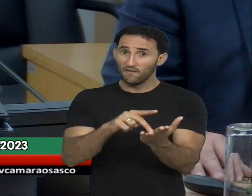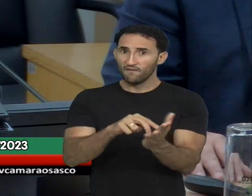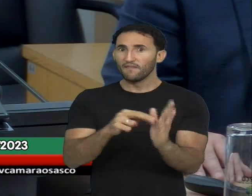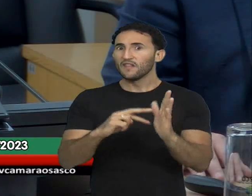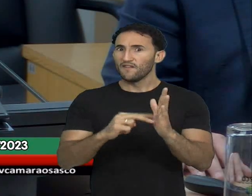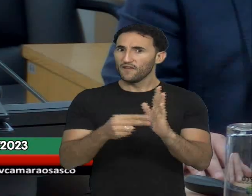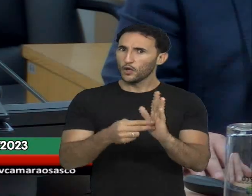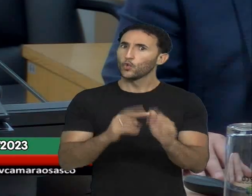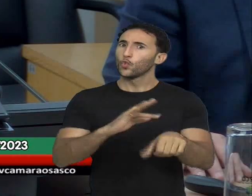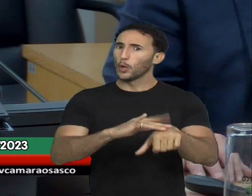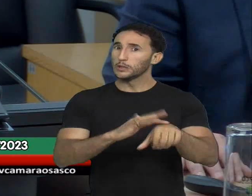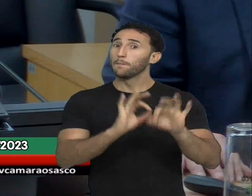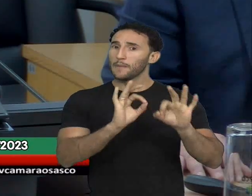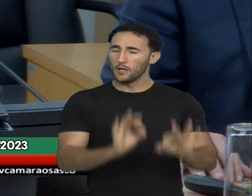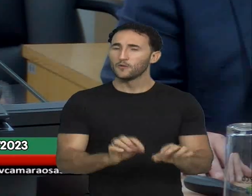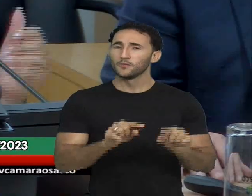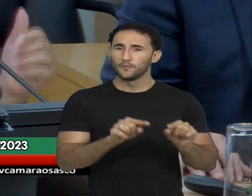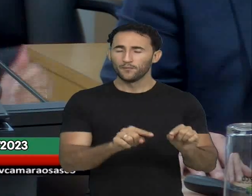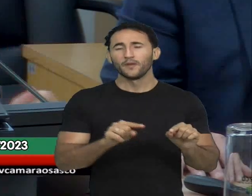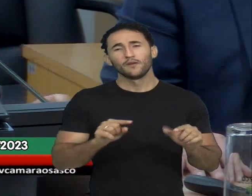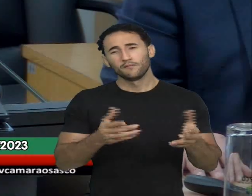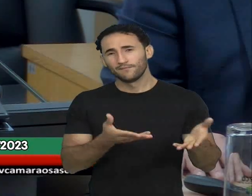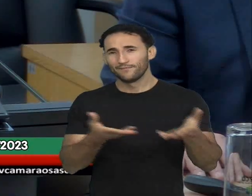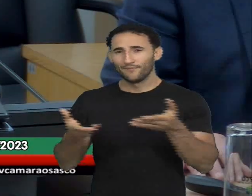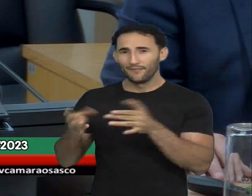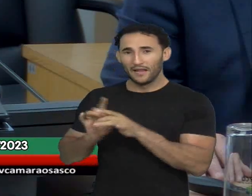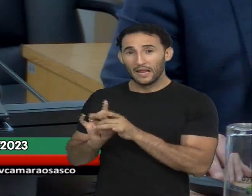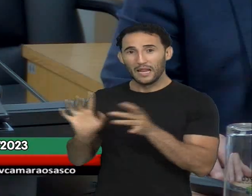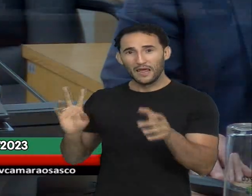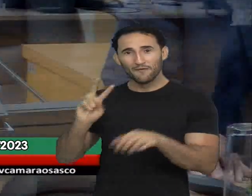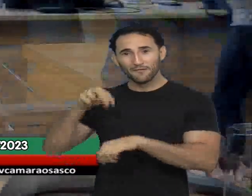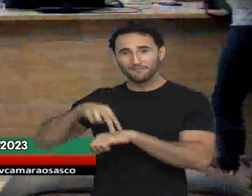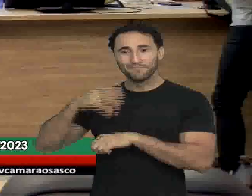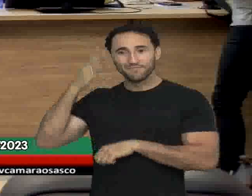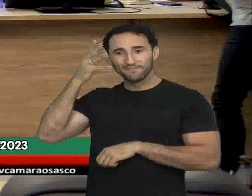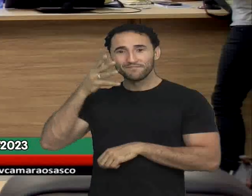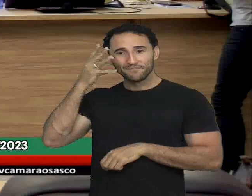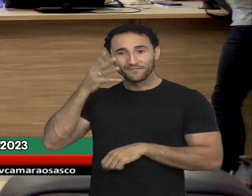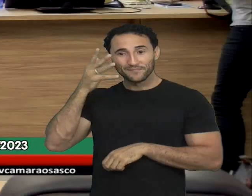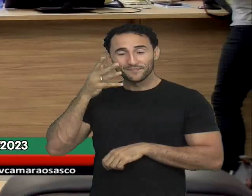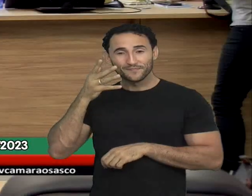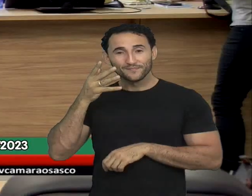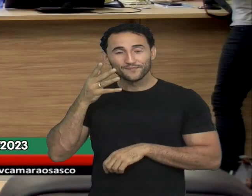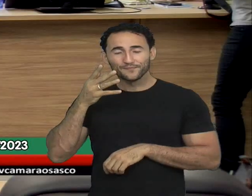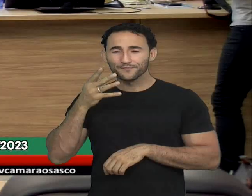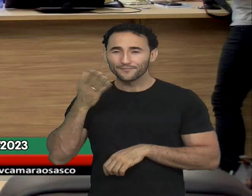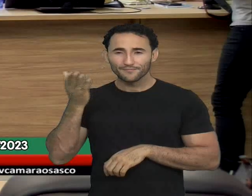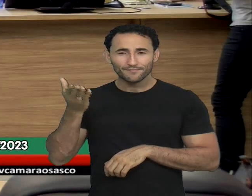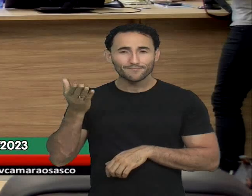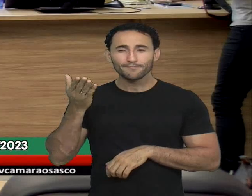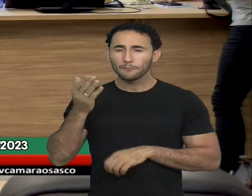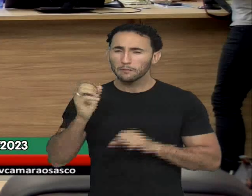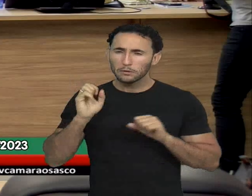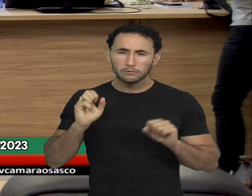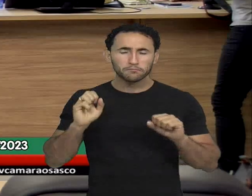eu vou deixar com você, eu quero que você tem muita coisa para falar conosco, vou abrir o espaço para você falar.